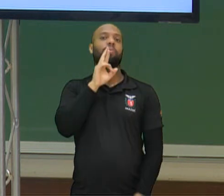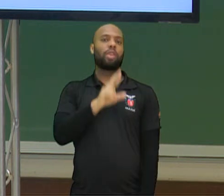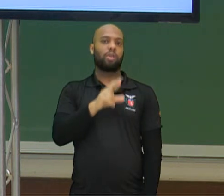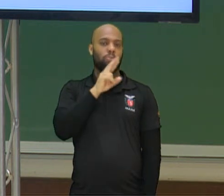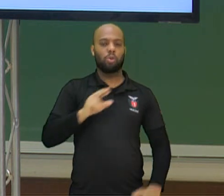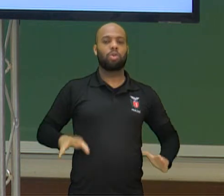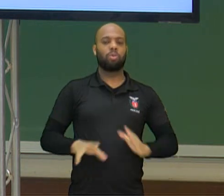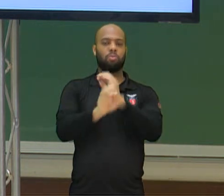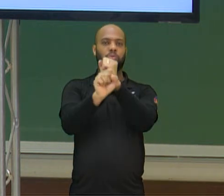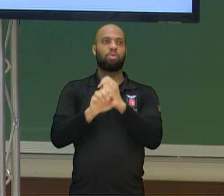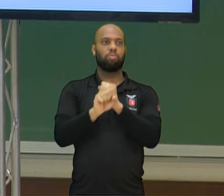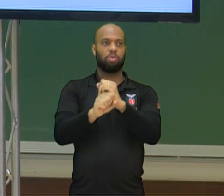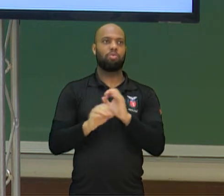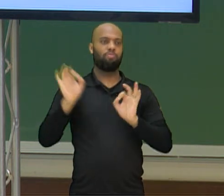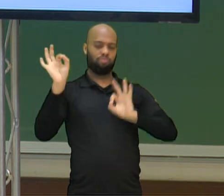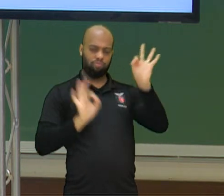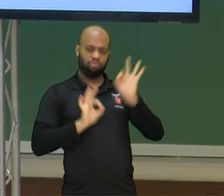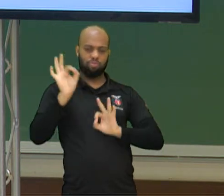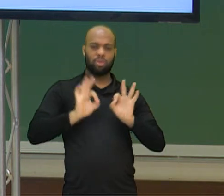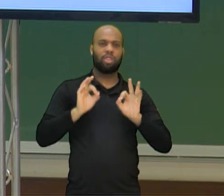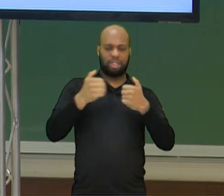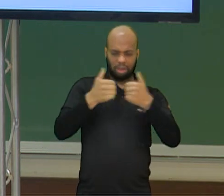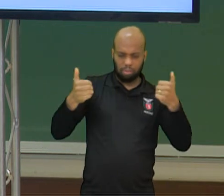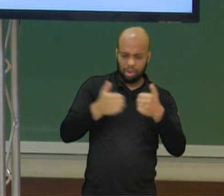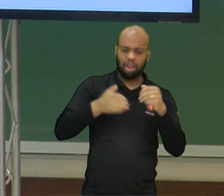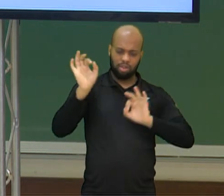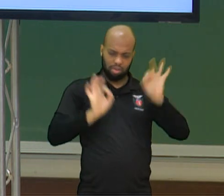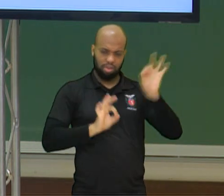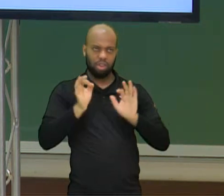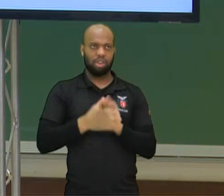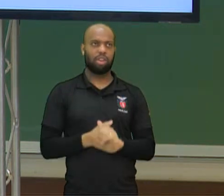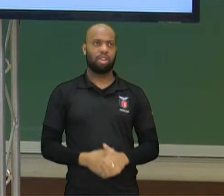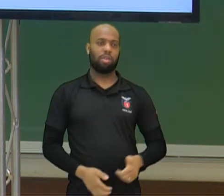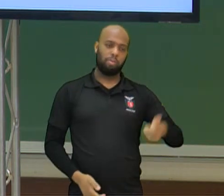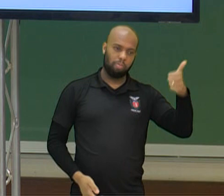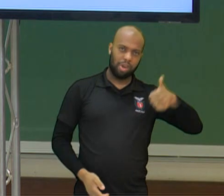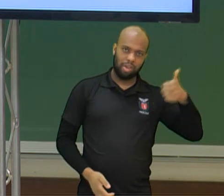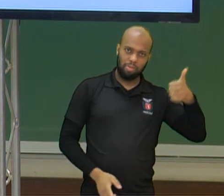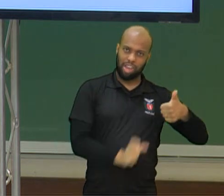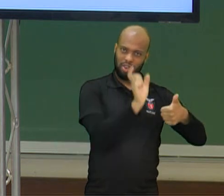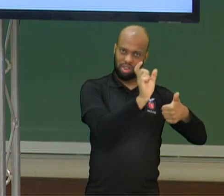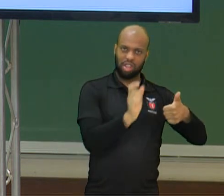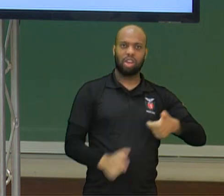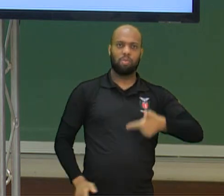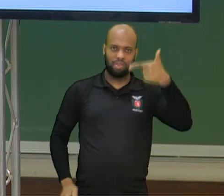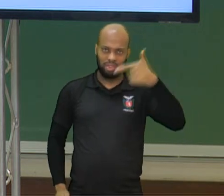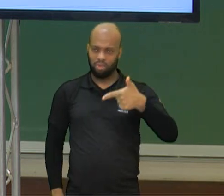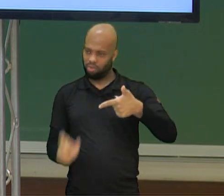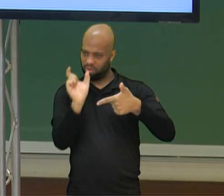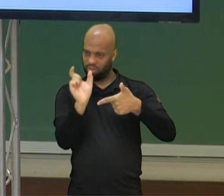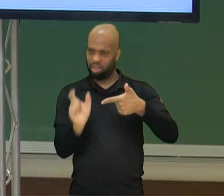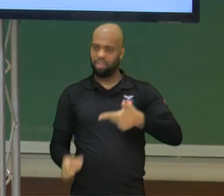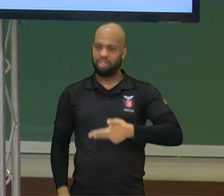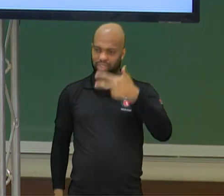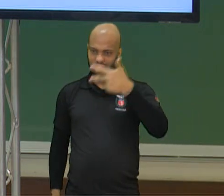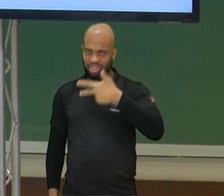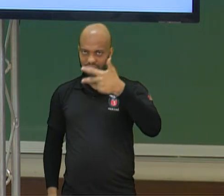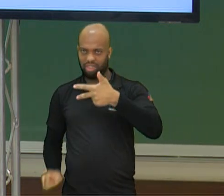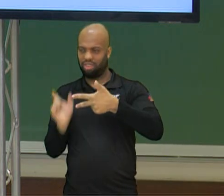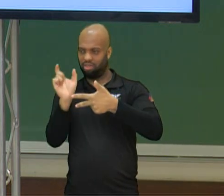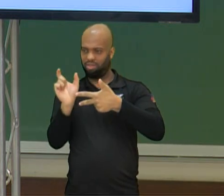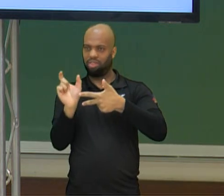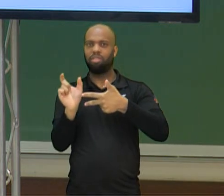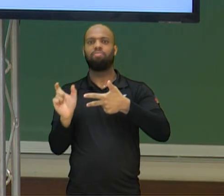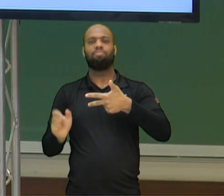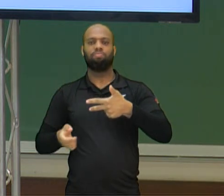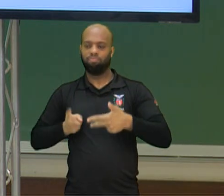Então, aqui, vamos separar os termos, né? Então, primeiro termo, segundo termo e assim por diante. Então, aqui,